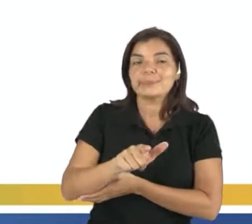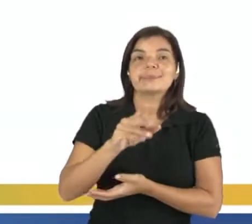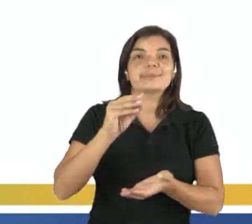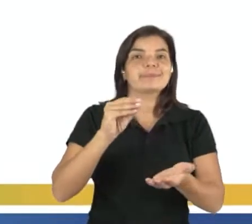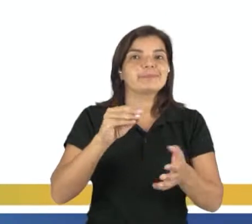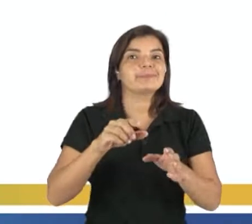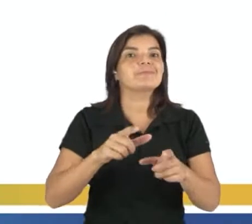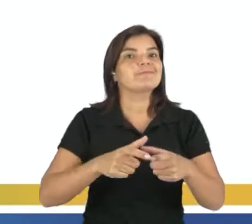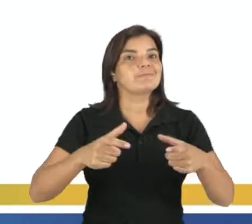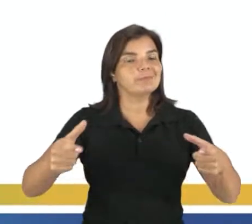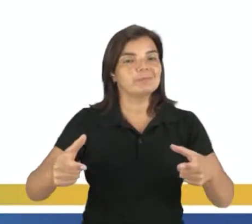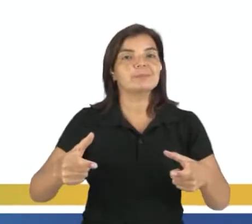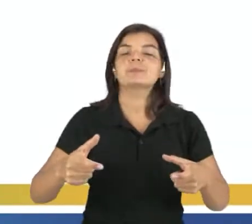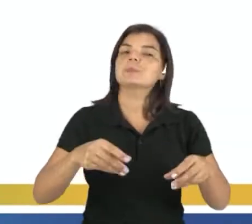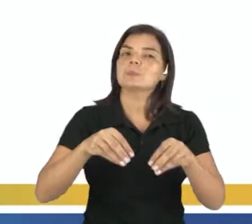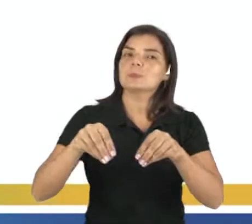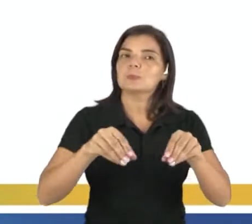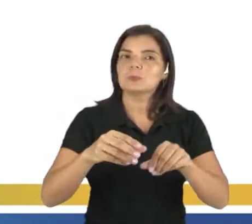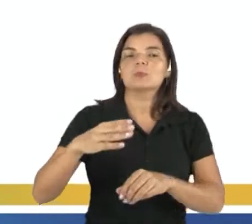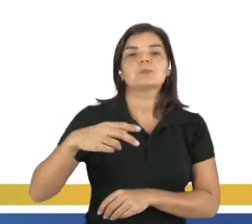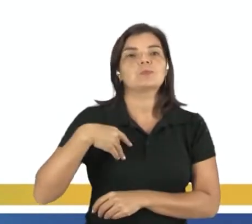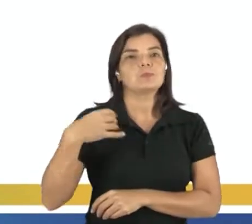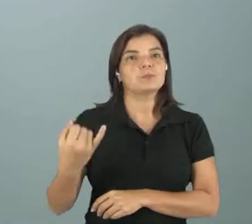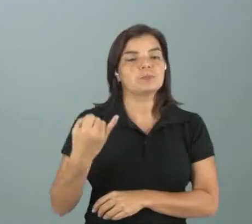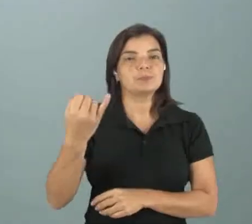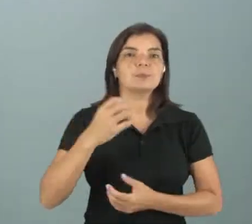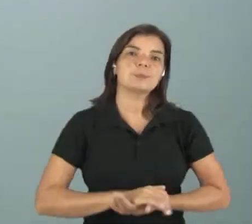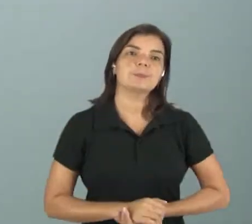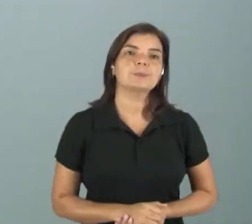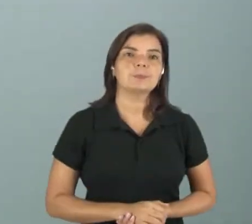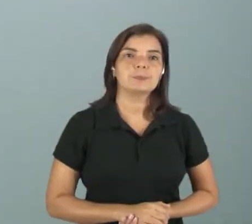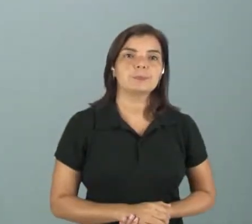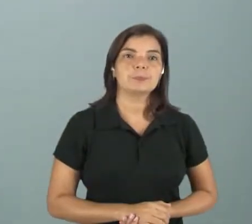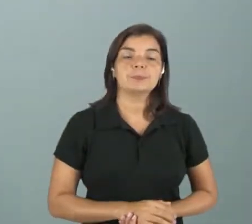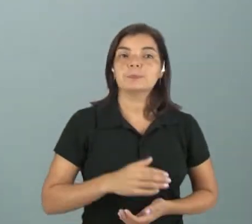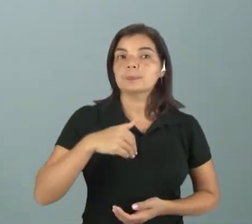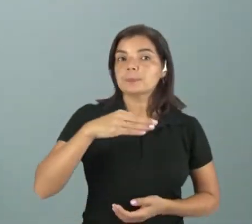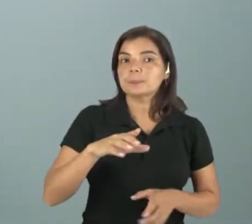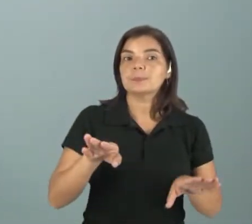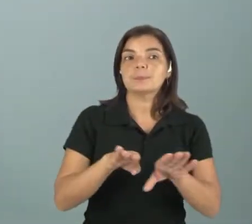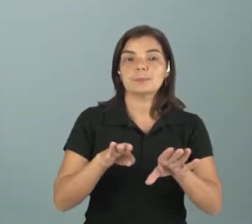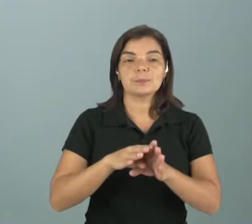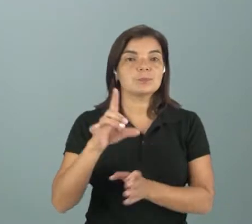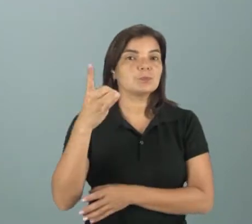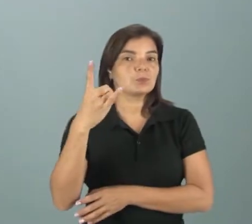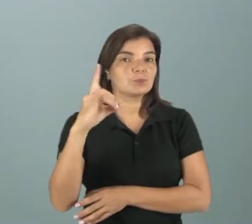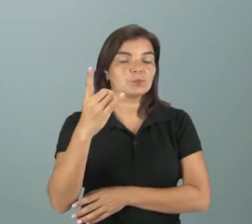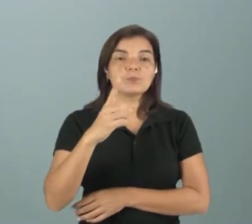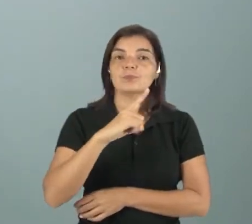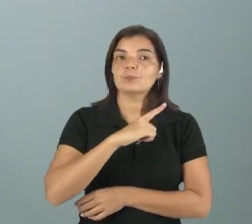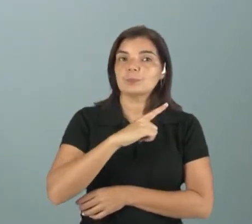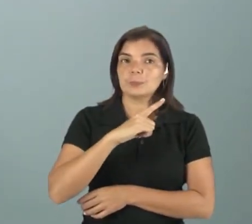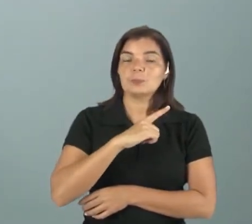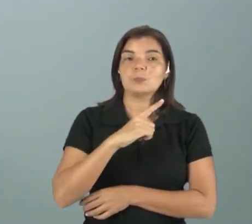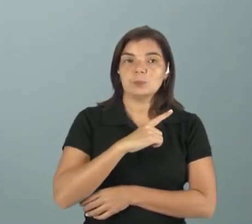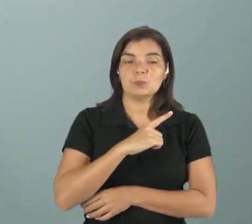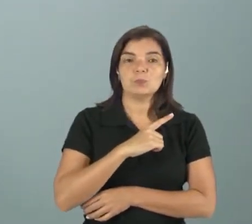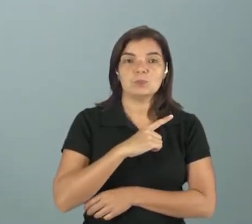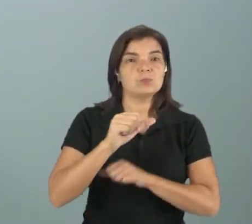a favor dos grandes proprietários. Ou seja, por mais que os bolivianos tivessem feito